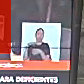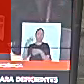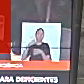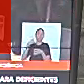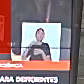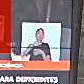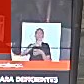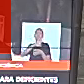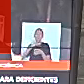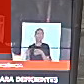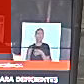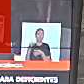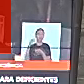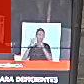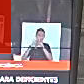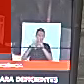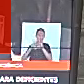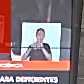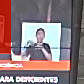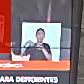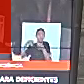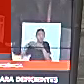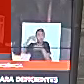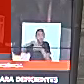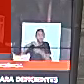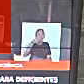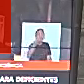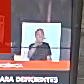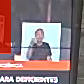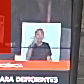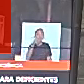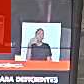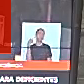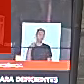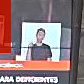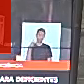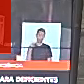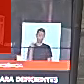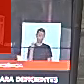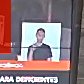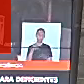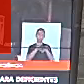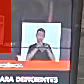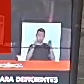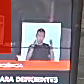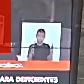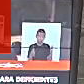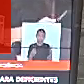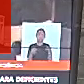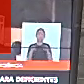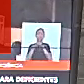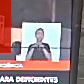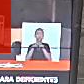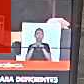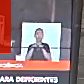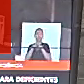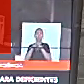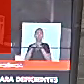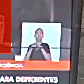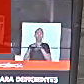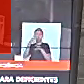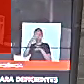da Assembleia, os 77, não só os membros da Comissão de Defesa dos Direitos da Pessoa com Deficiência,